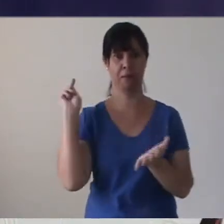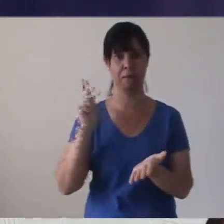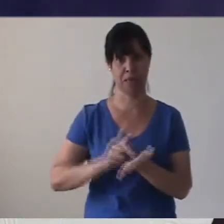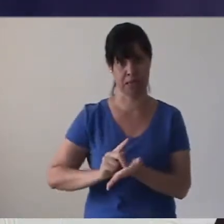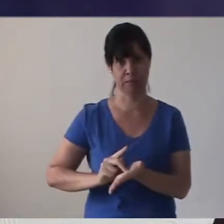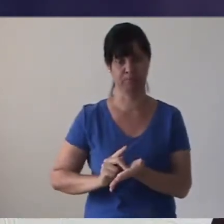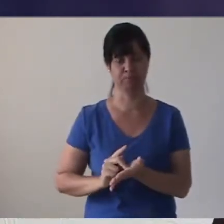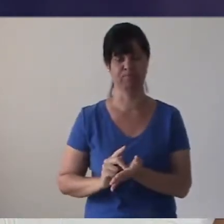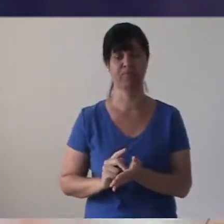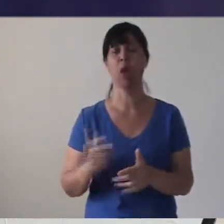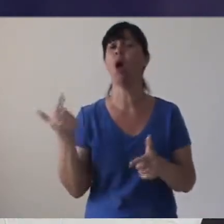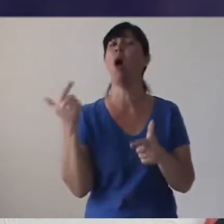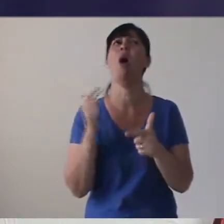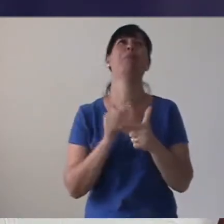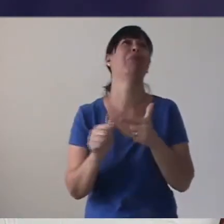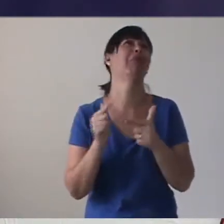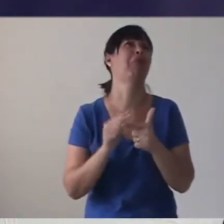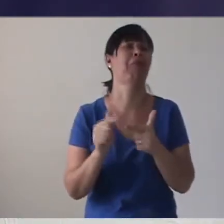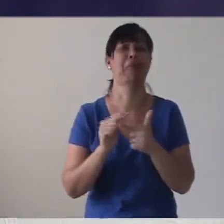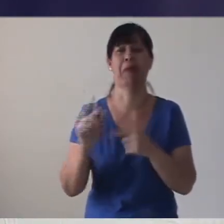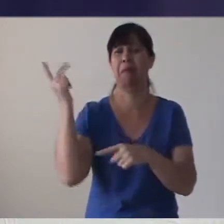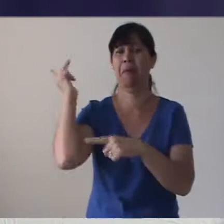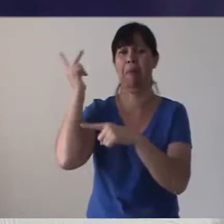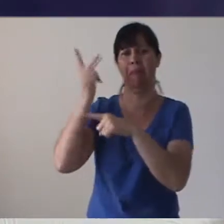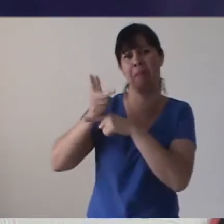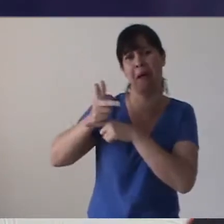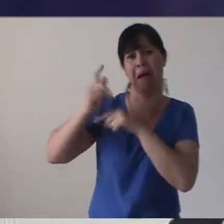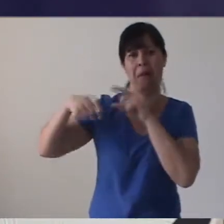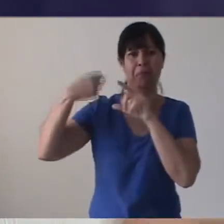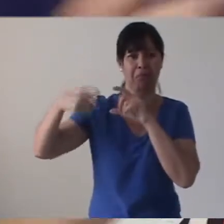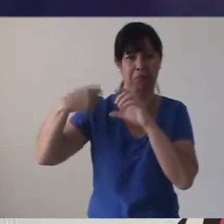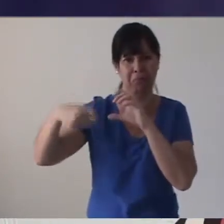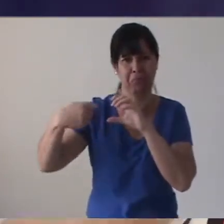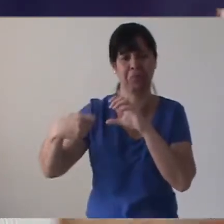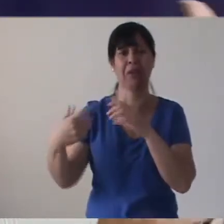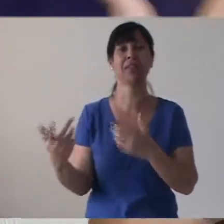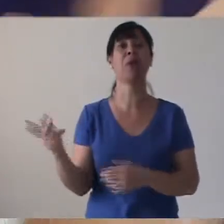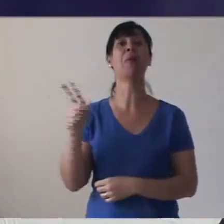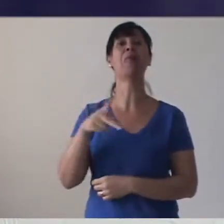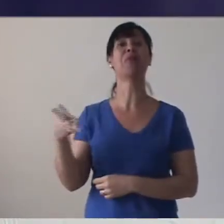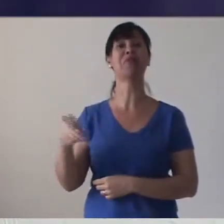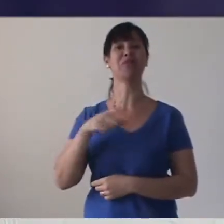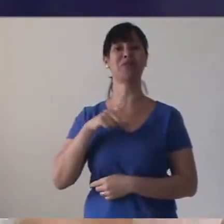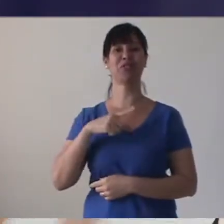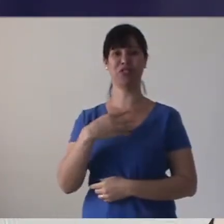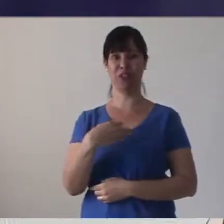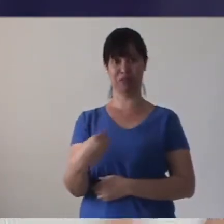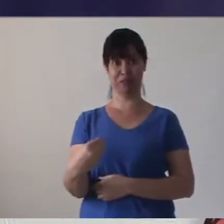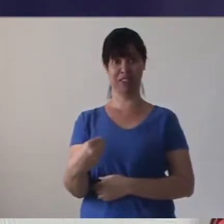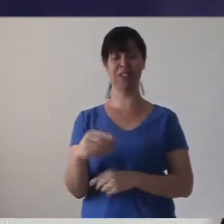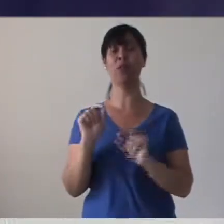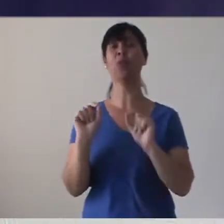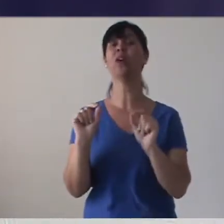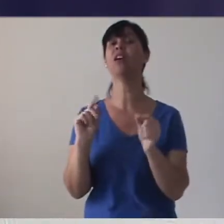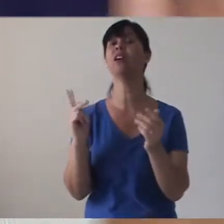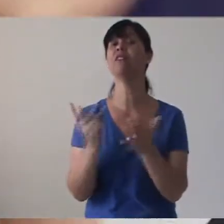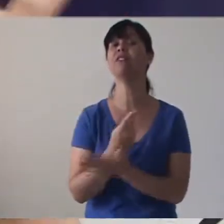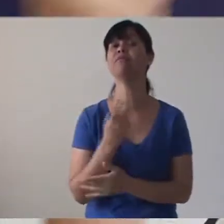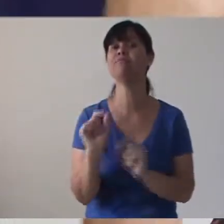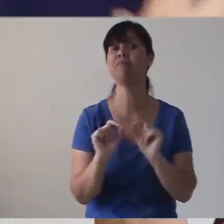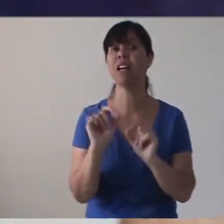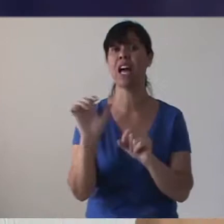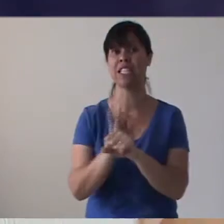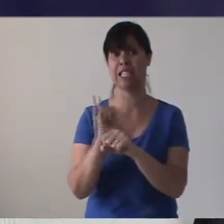né? Muitos problemas para gravar. Né, especialmente professores que tinham filhos, tinham que esperar os filhos